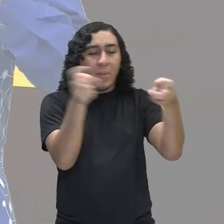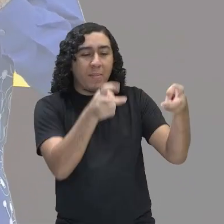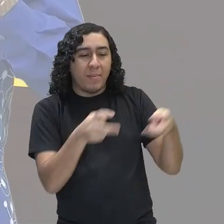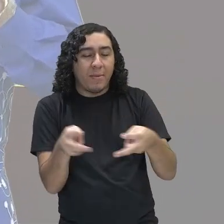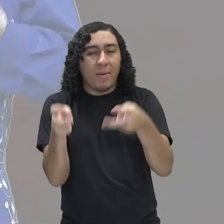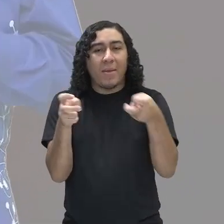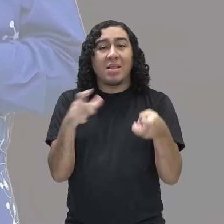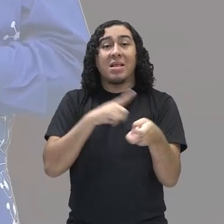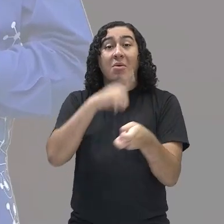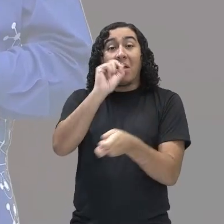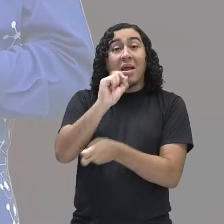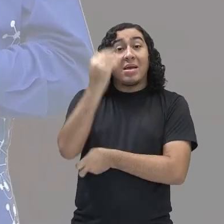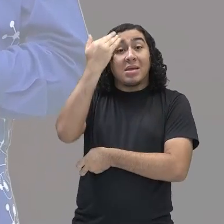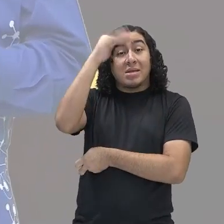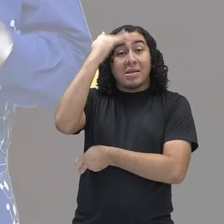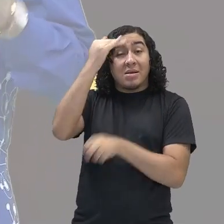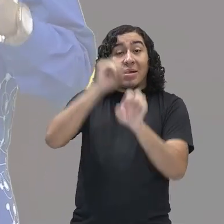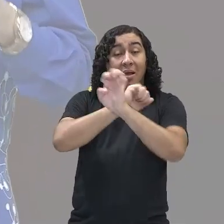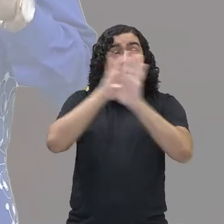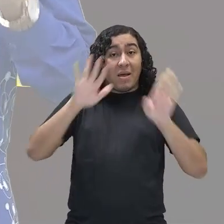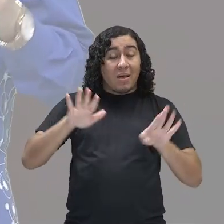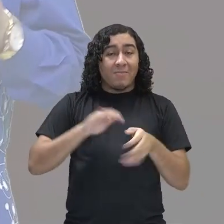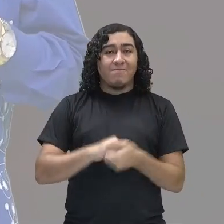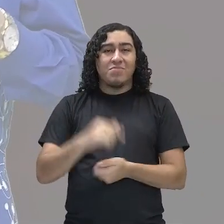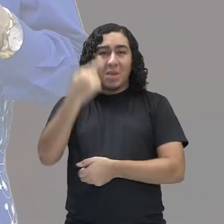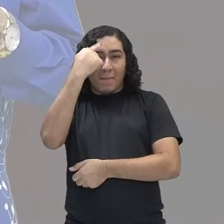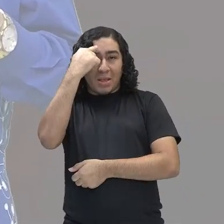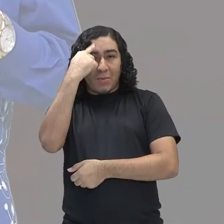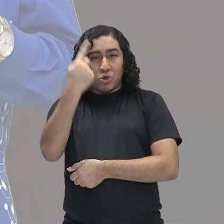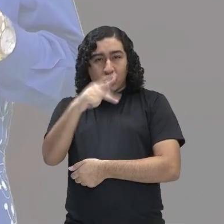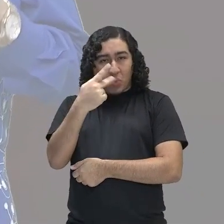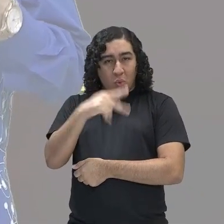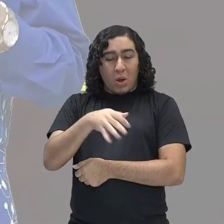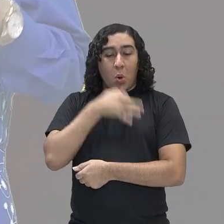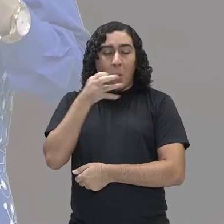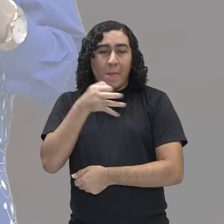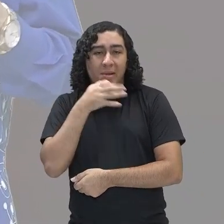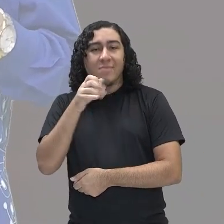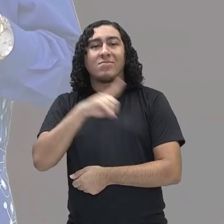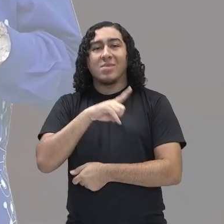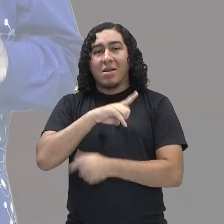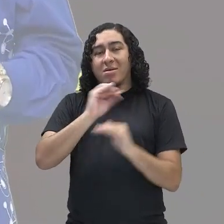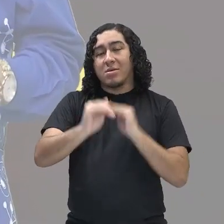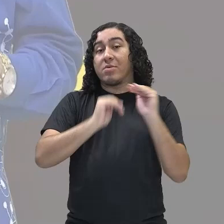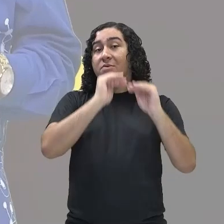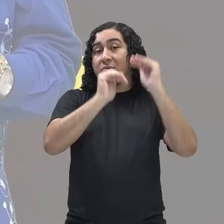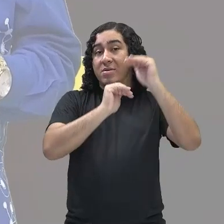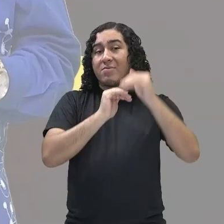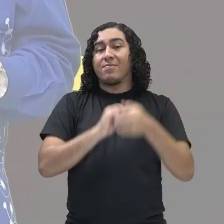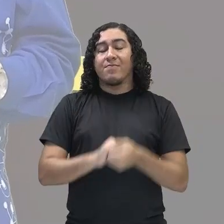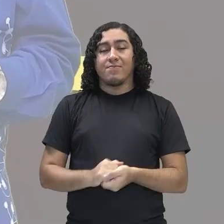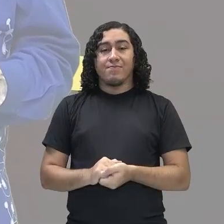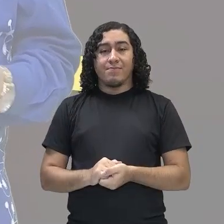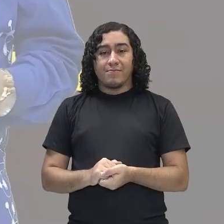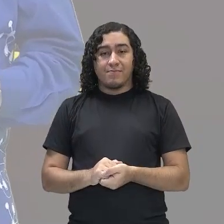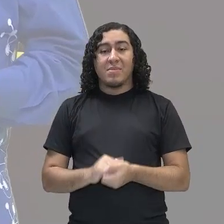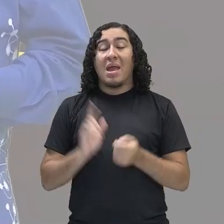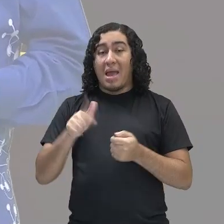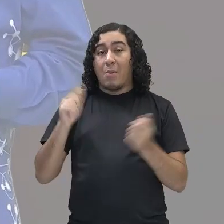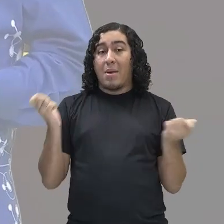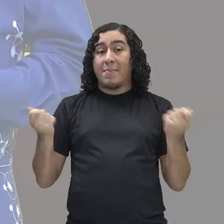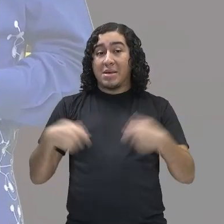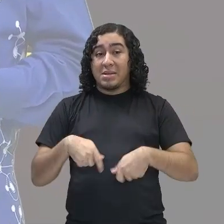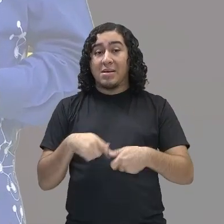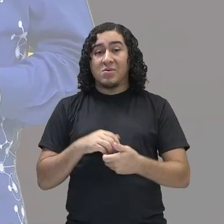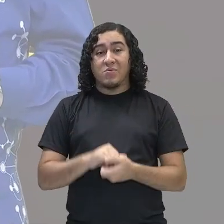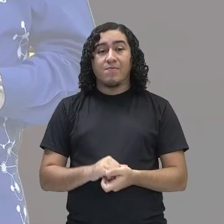está compreendendo. Então, o seu pensamento crítico está sendo aí desenvolvido. Esta é uma competência que